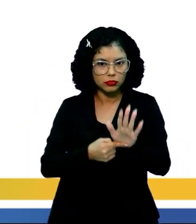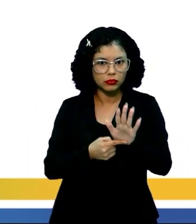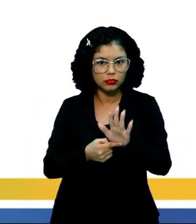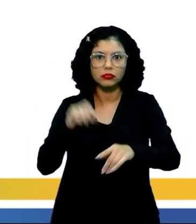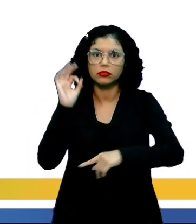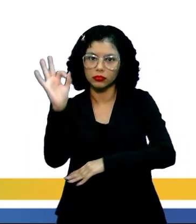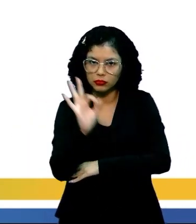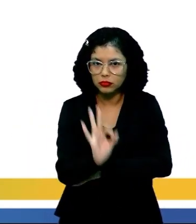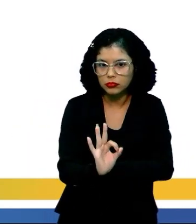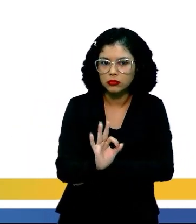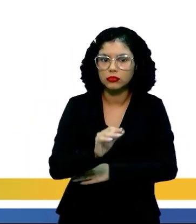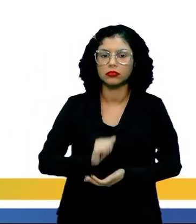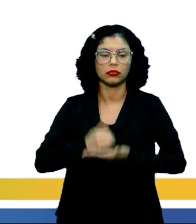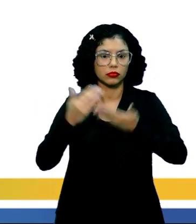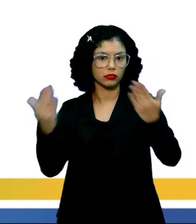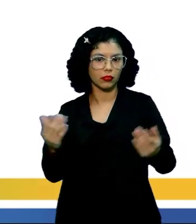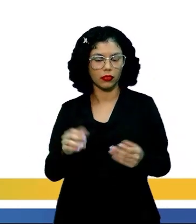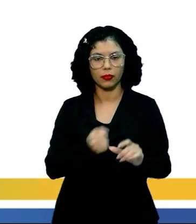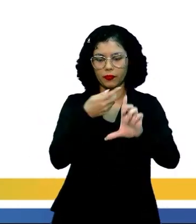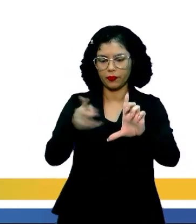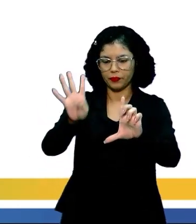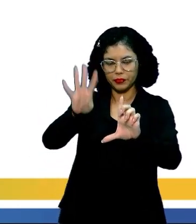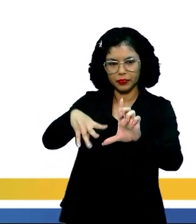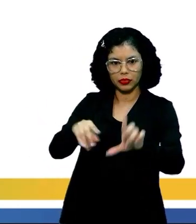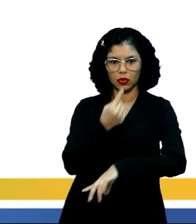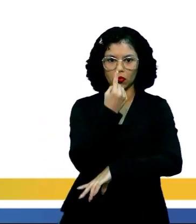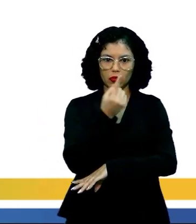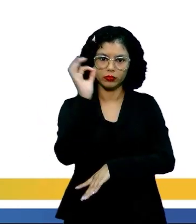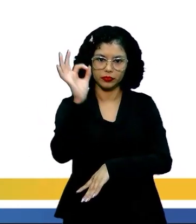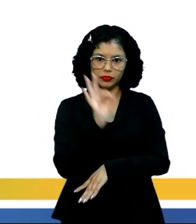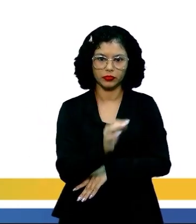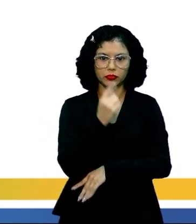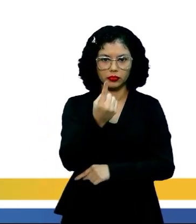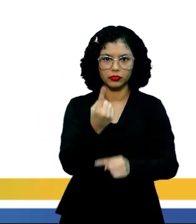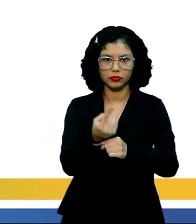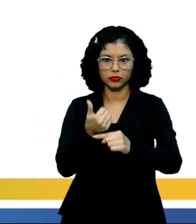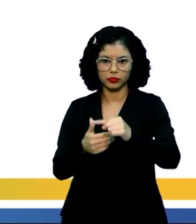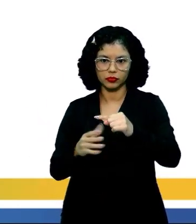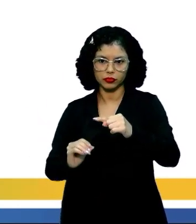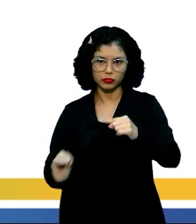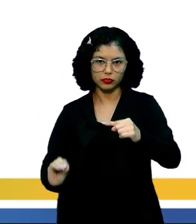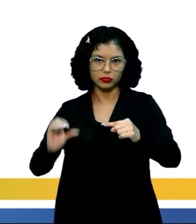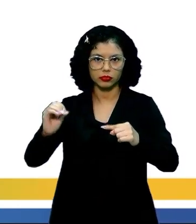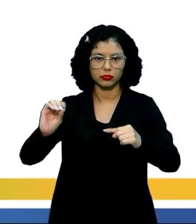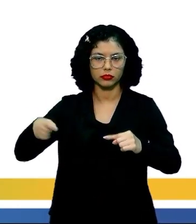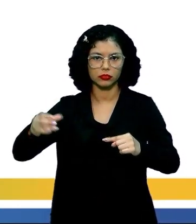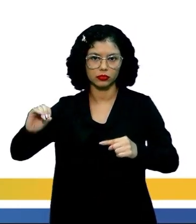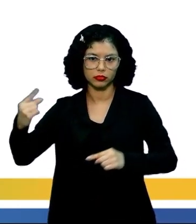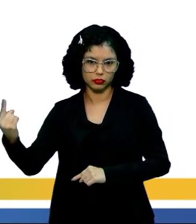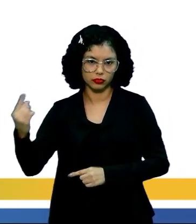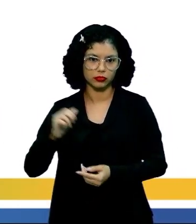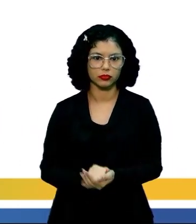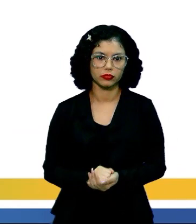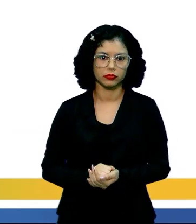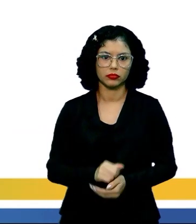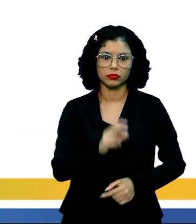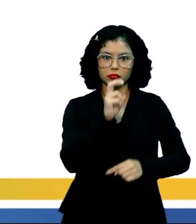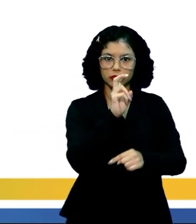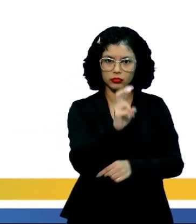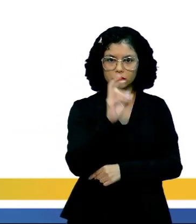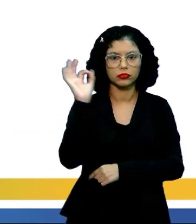de porcentagem. Então, olha a nossa tabela. 1%, 1 sobre 100, 0,01. Se eu